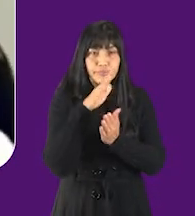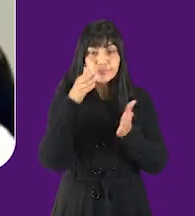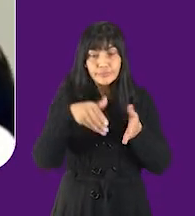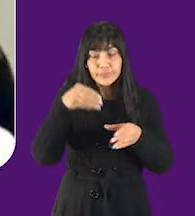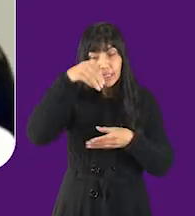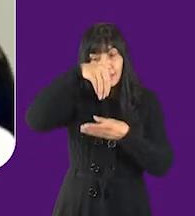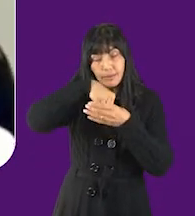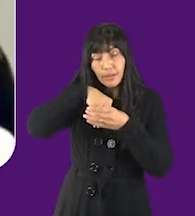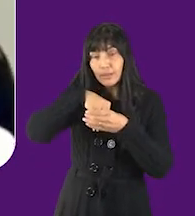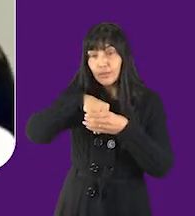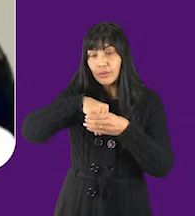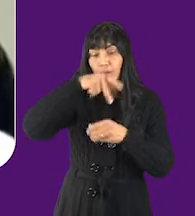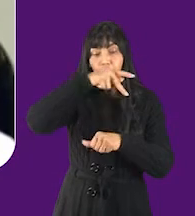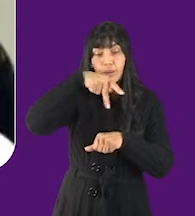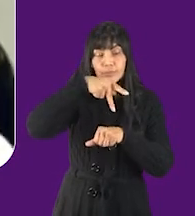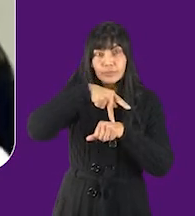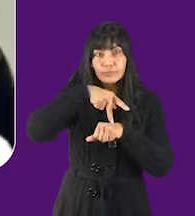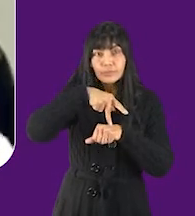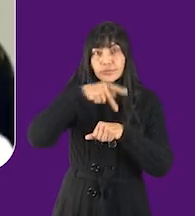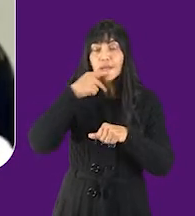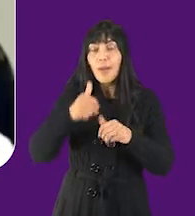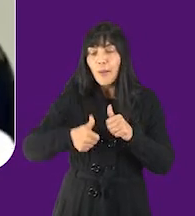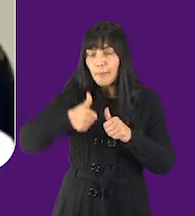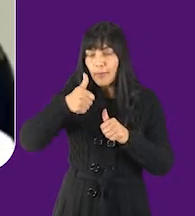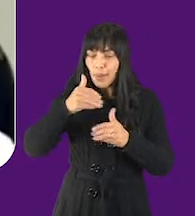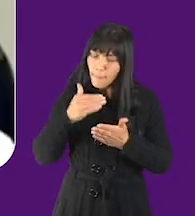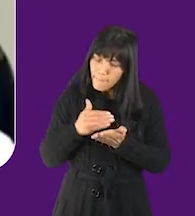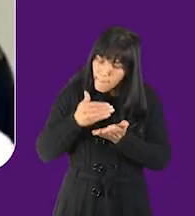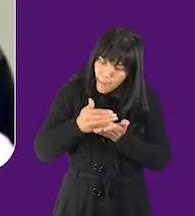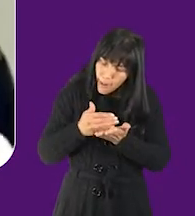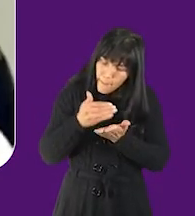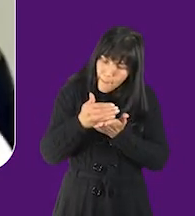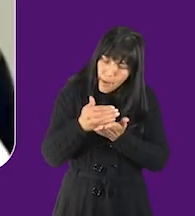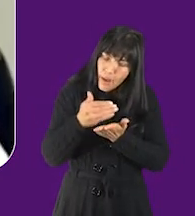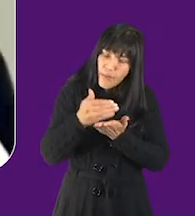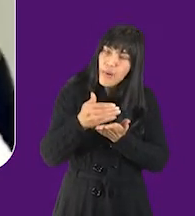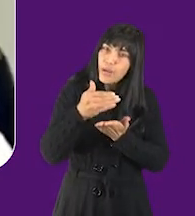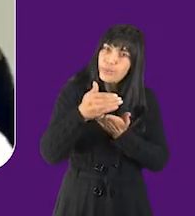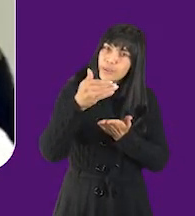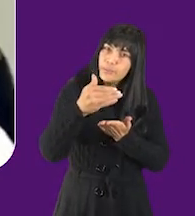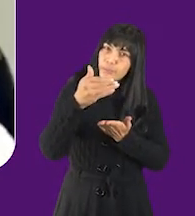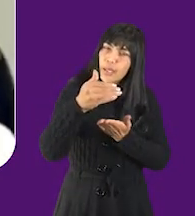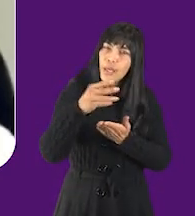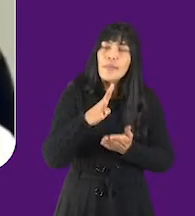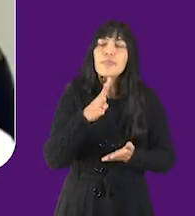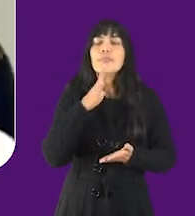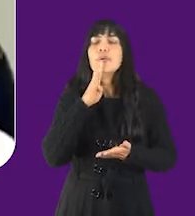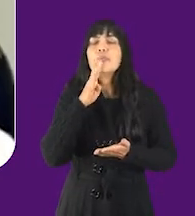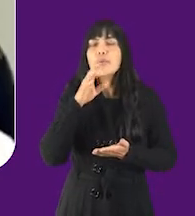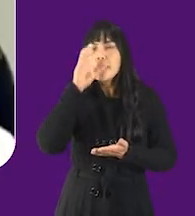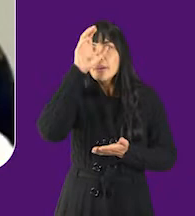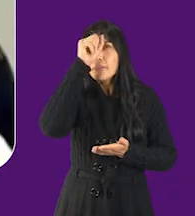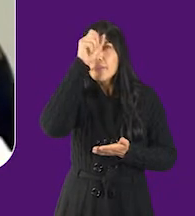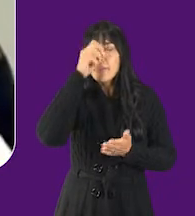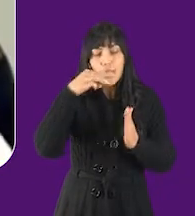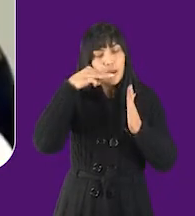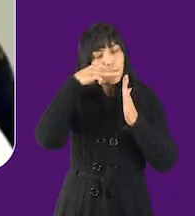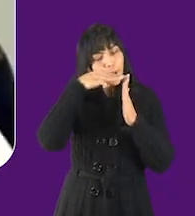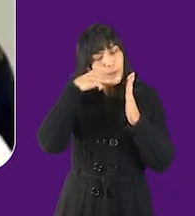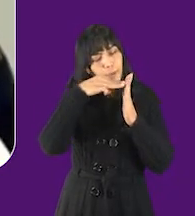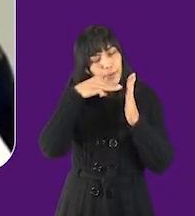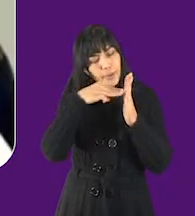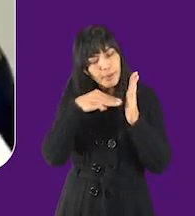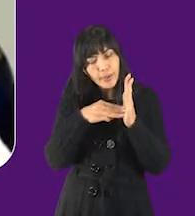estando presente nesses lugares todos, o processo de melhoria contínua ele propicia transferência de conhecimento e de metodologia, fazendo com